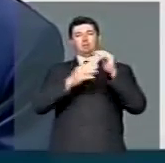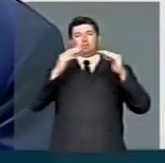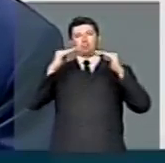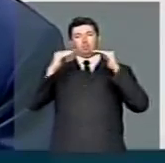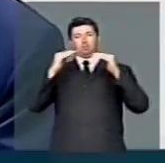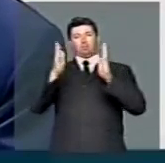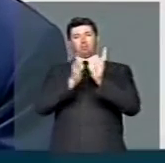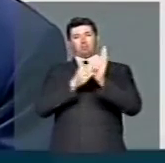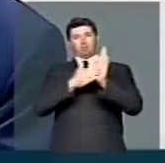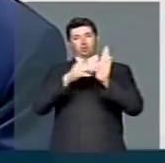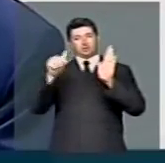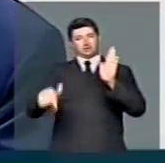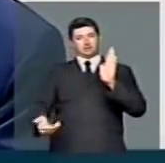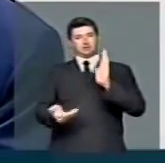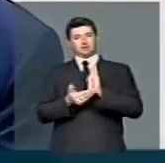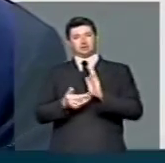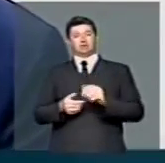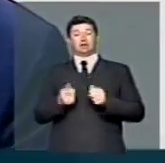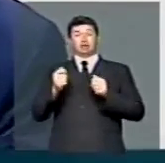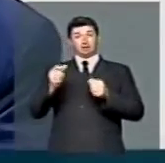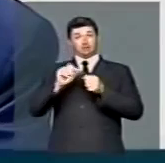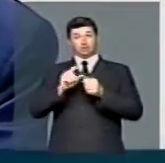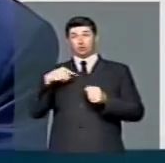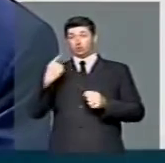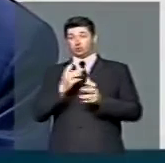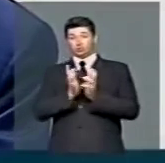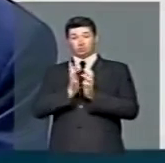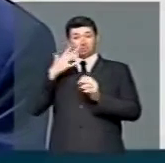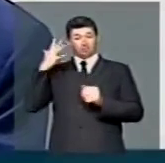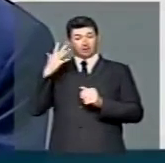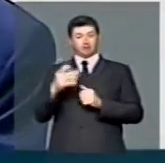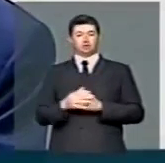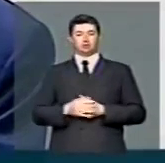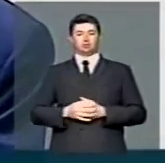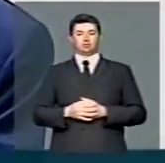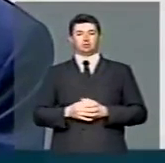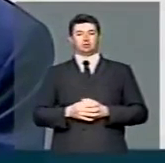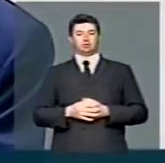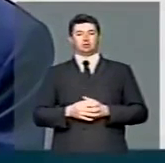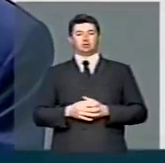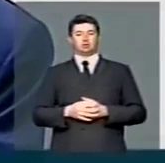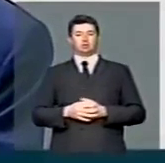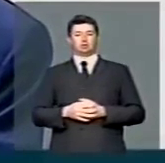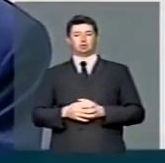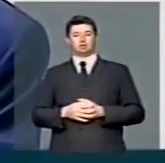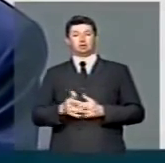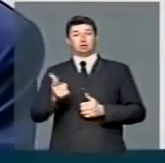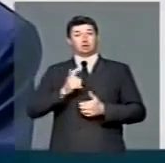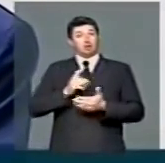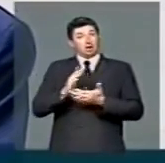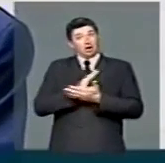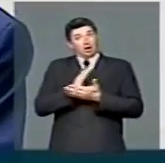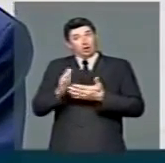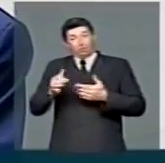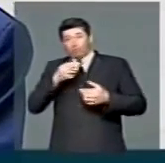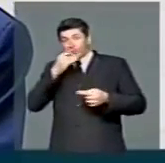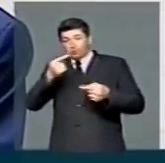propostas que, como essa casa tem procurado fazer, e o nosso partido aqui e ali, com alguma divergência, mas